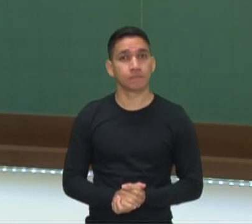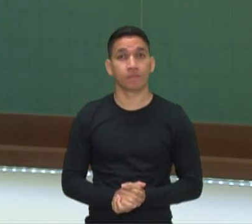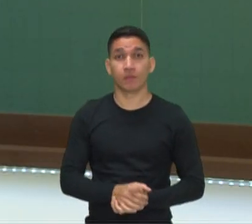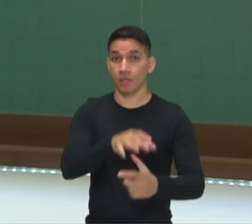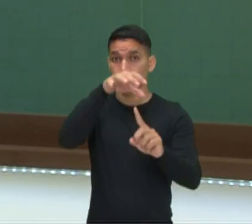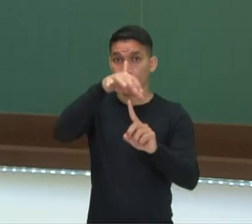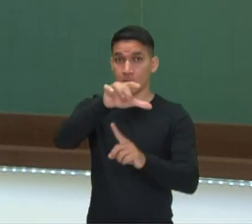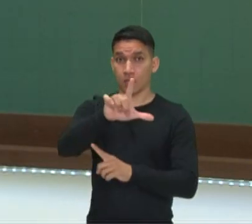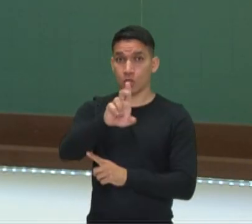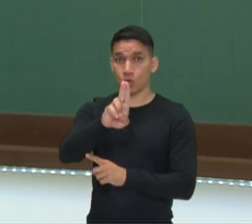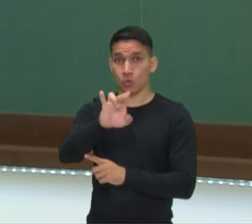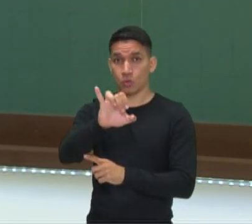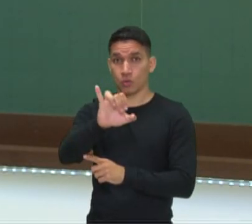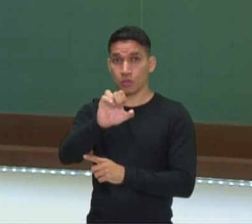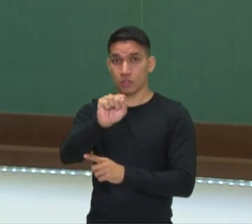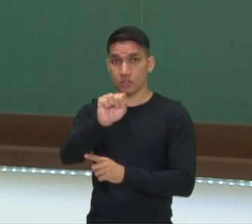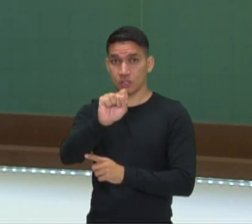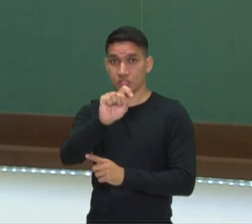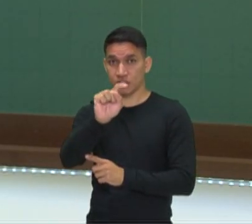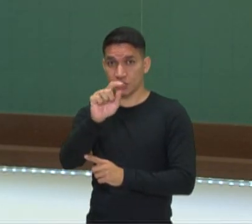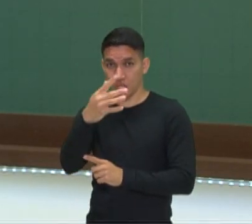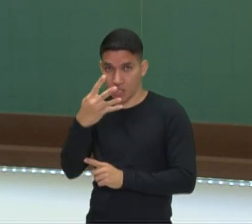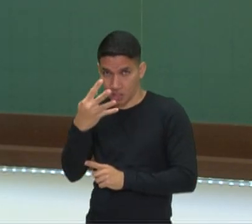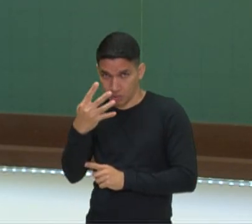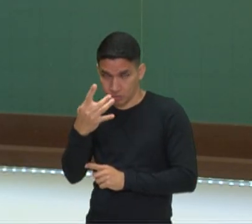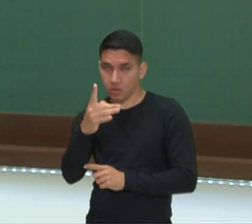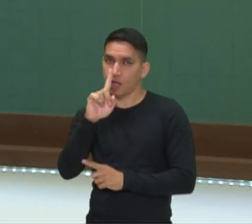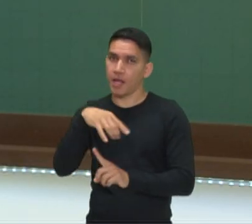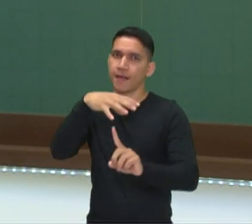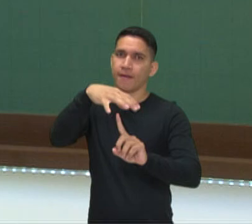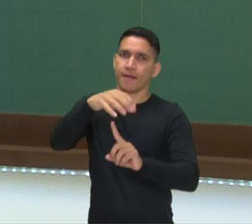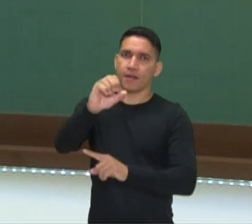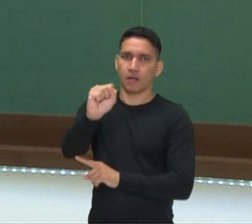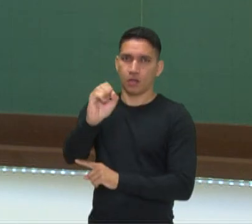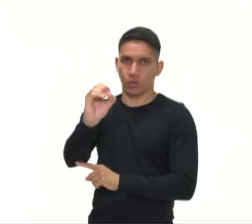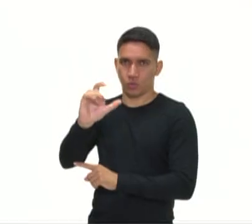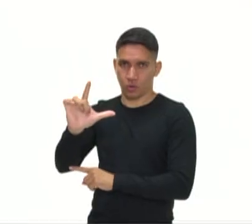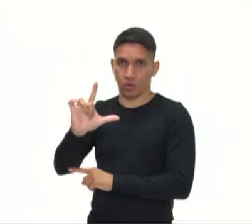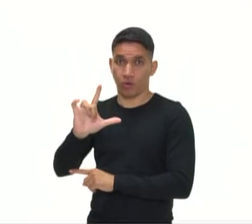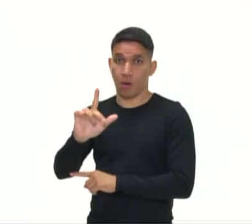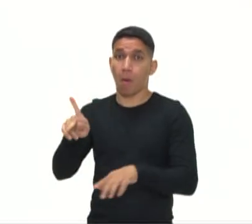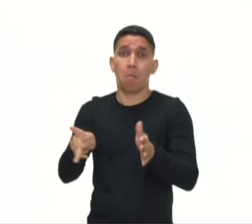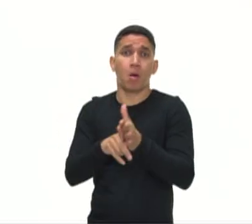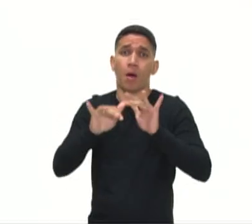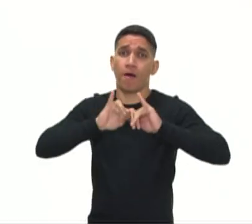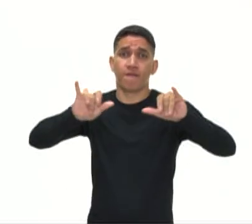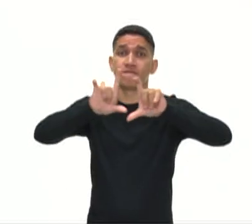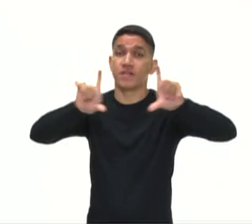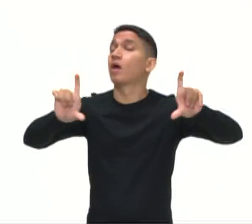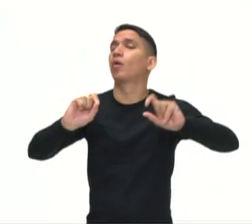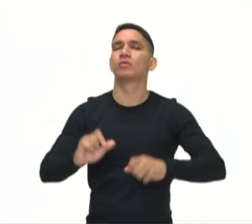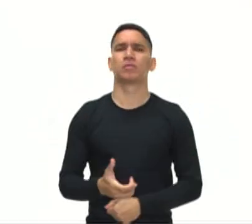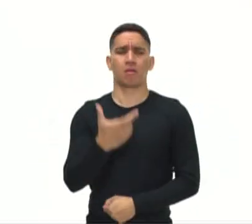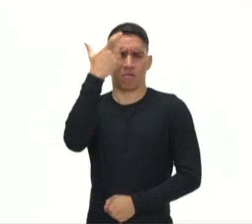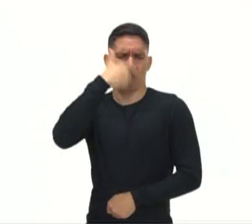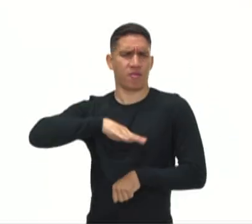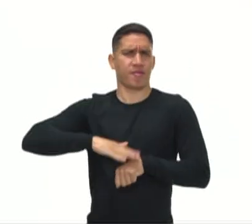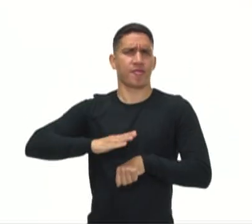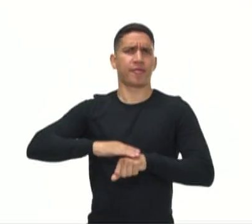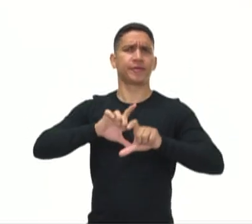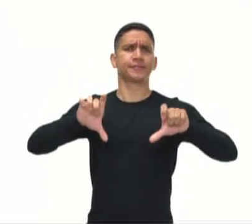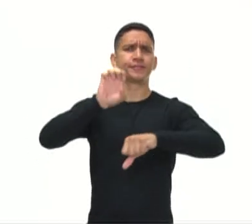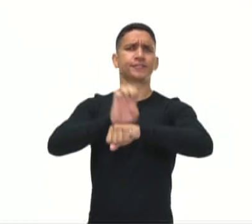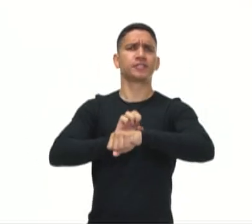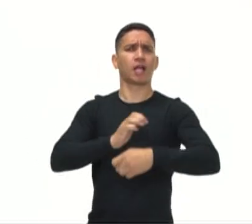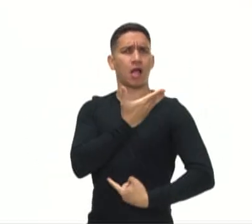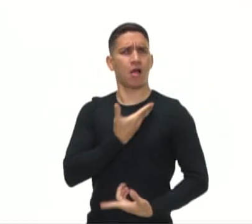Luís XIV, o Rei Sol, governou de acordo com a frase "o Estado sou eu". Cite 3